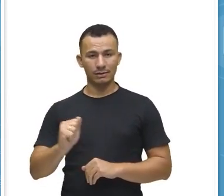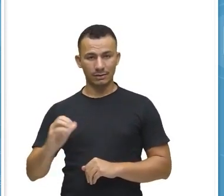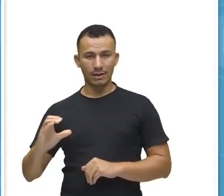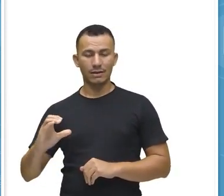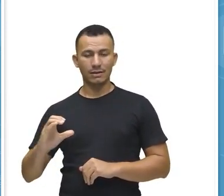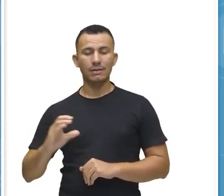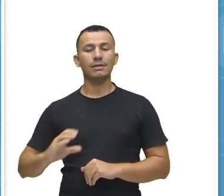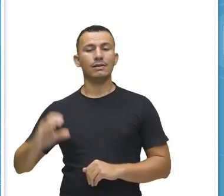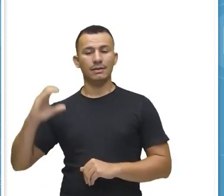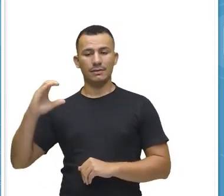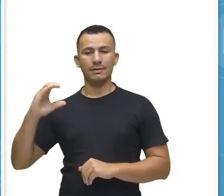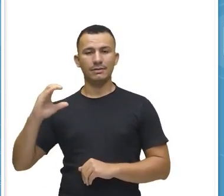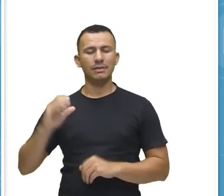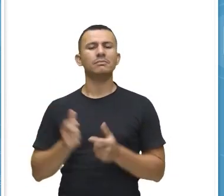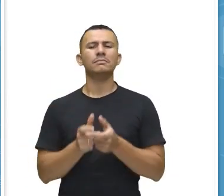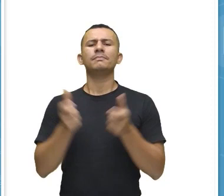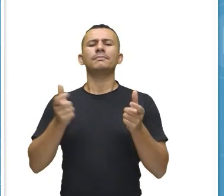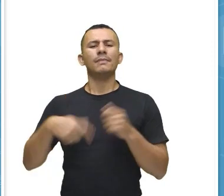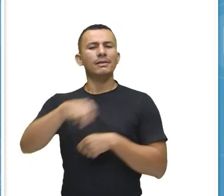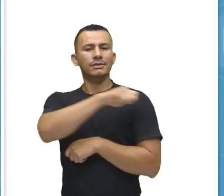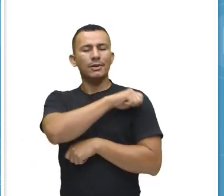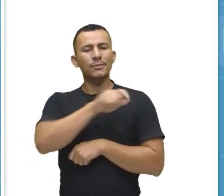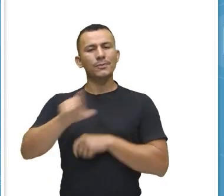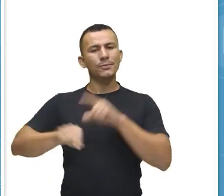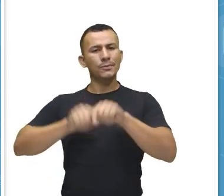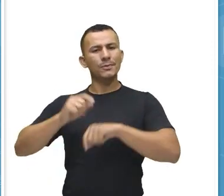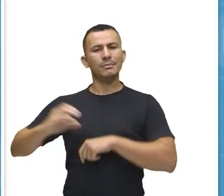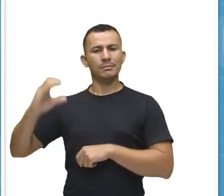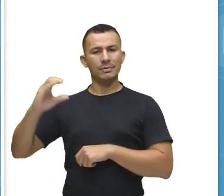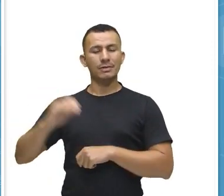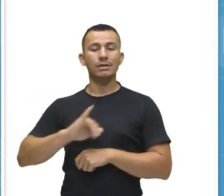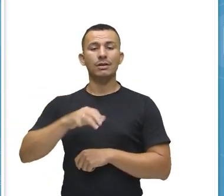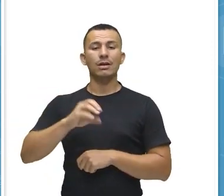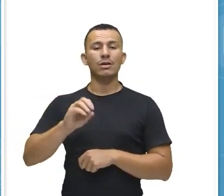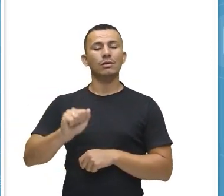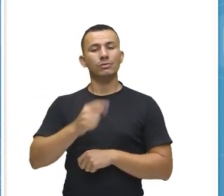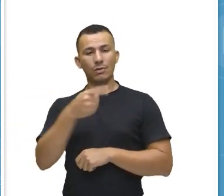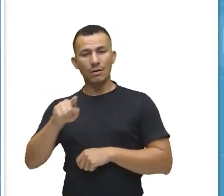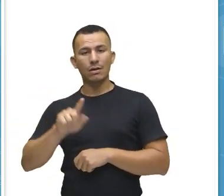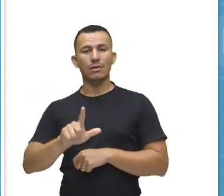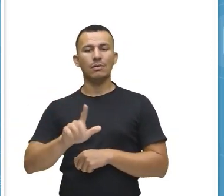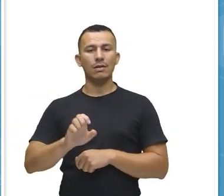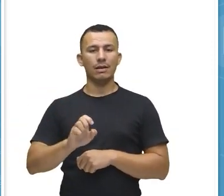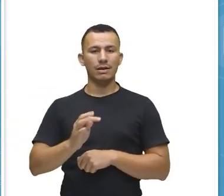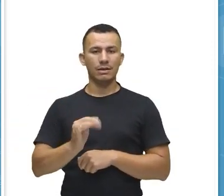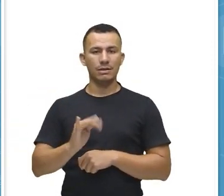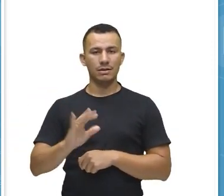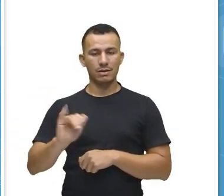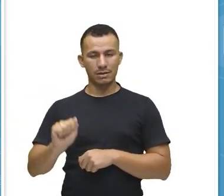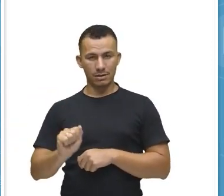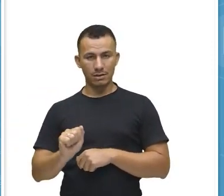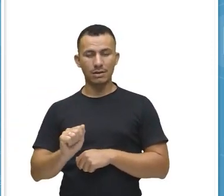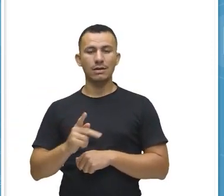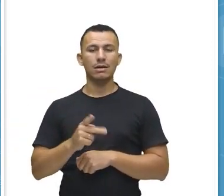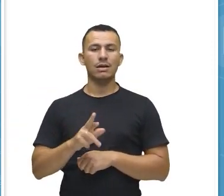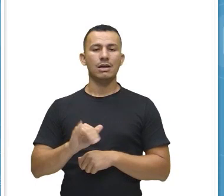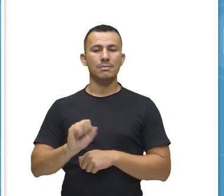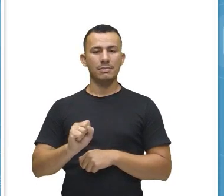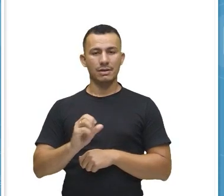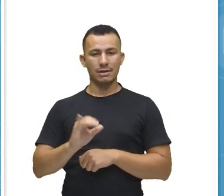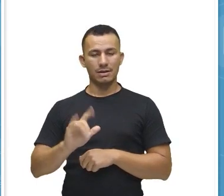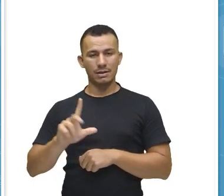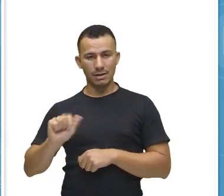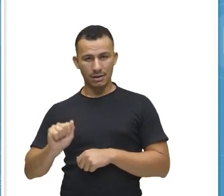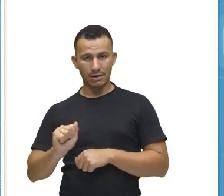quanta gente na letra C. Ainda não vi resposta diferente. O João, a Letícia, a Priscila, C, C, C, C. Carlos